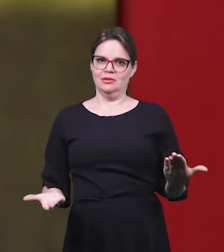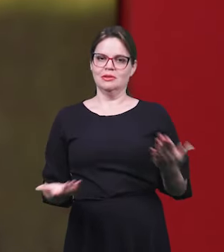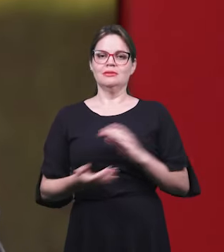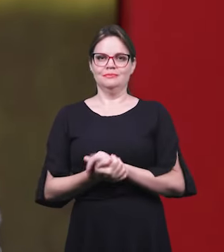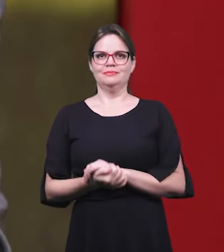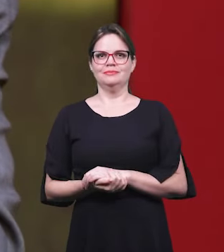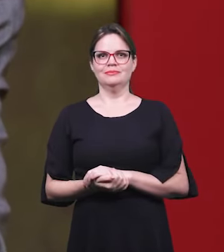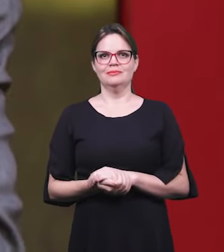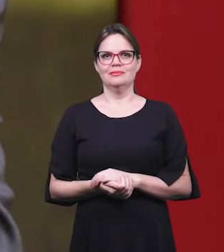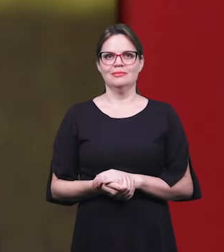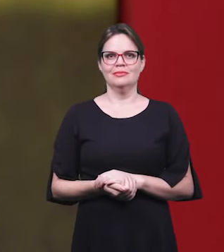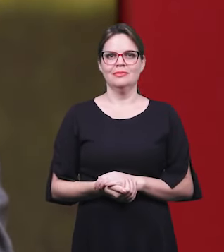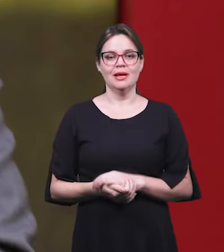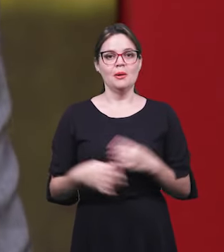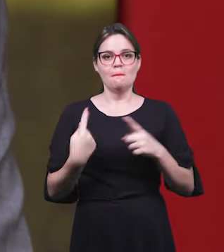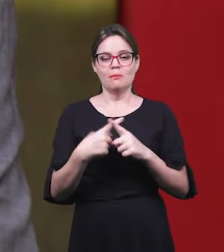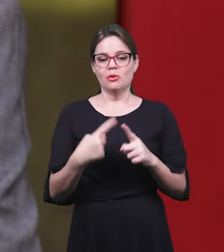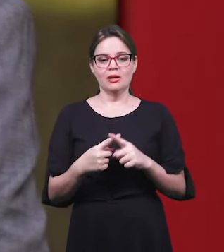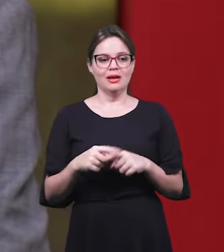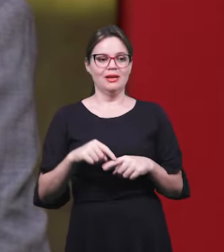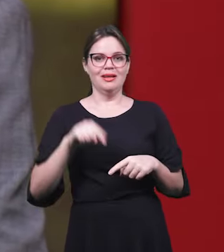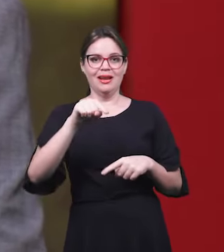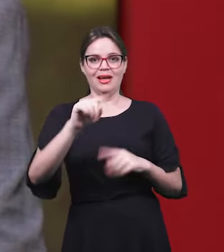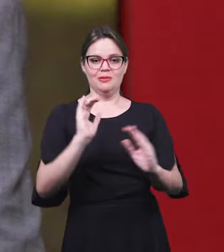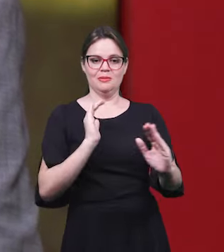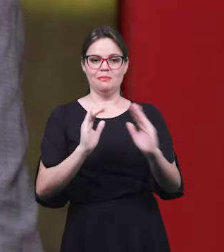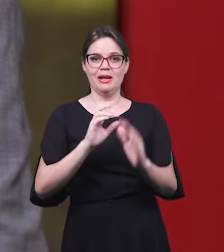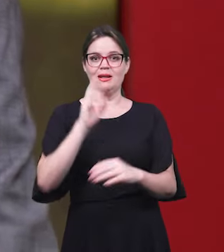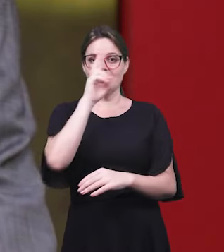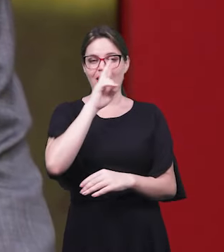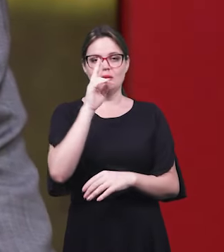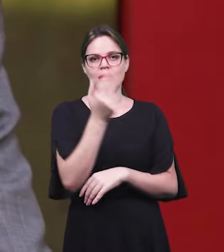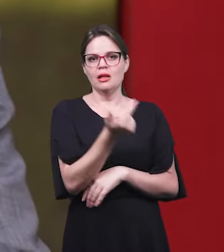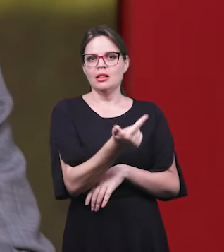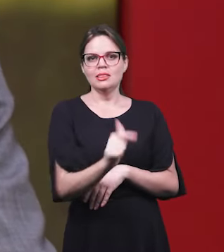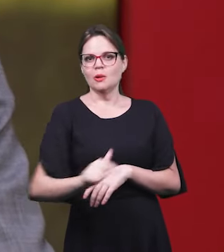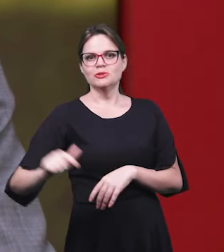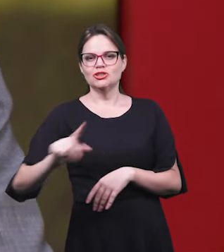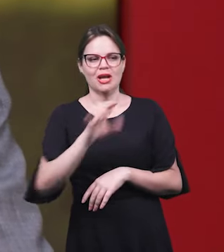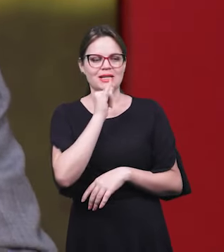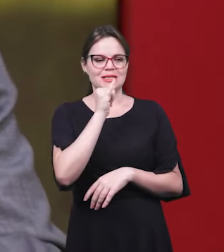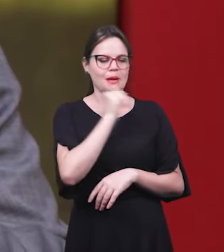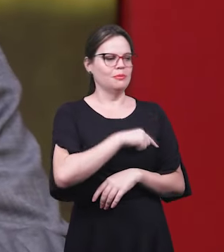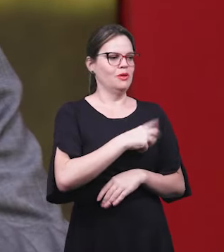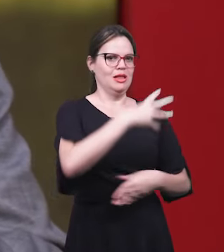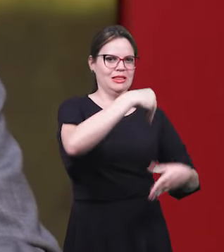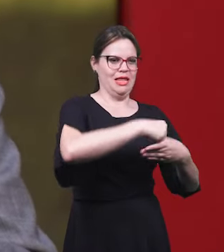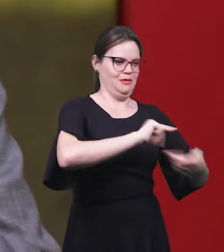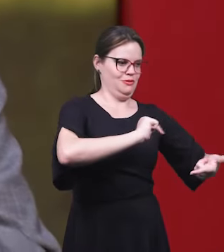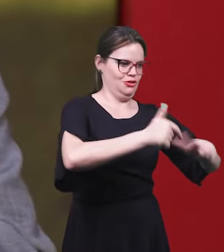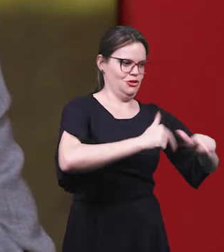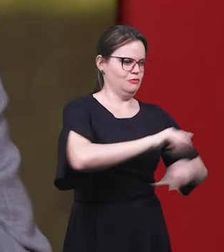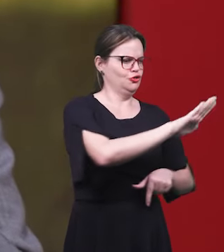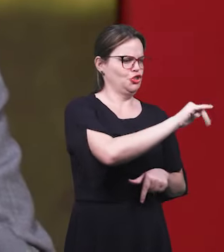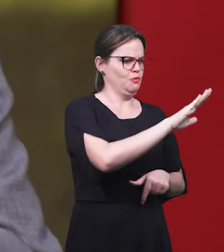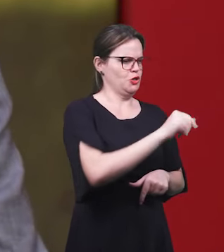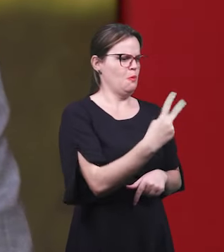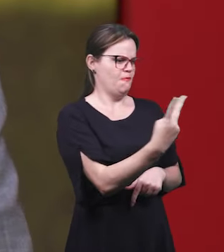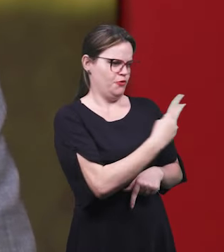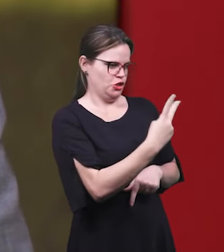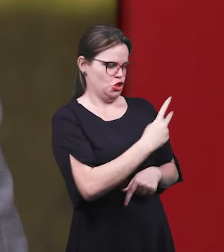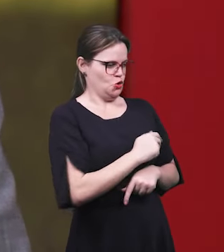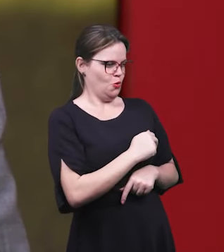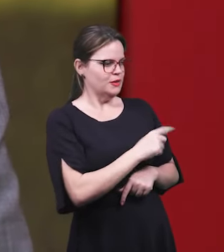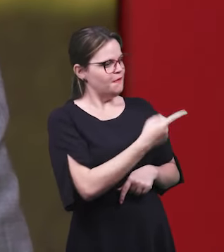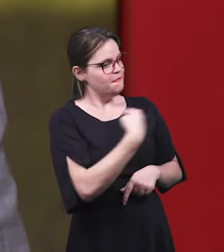abrigar, promete a ele lá livramento. Isso não existia. As coisas foram acontecendo assim, de improviso a improviso para